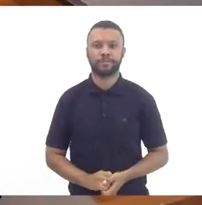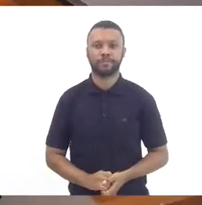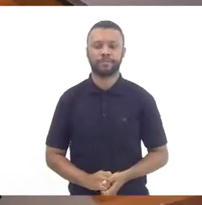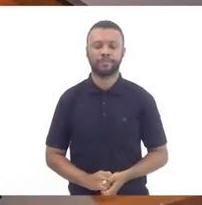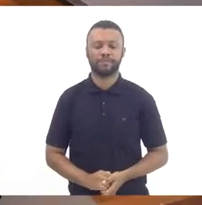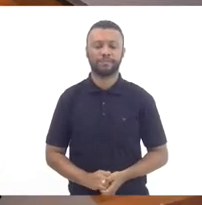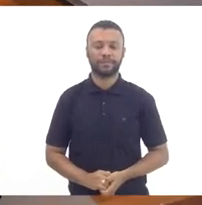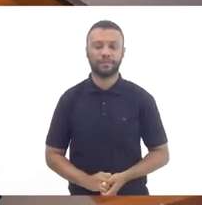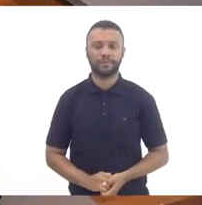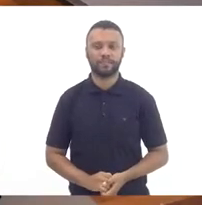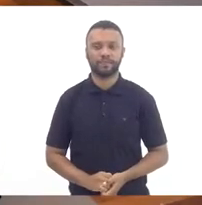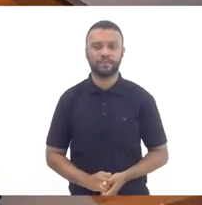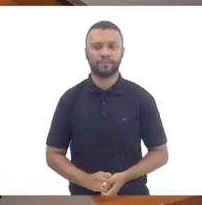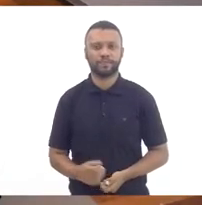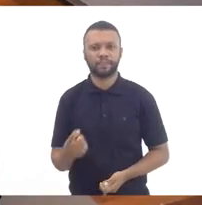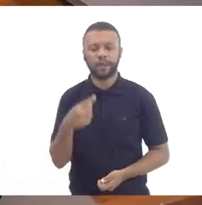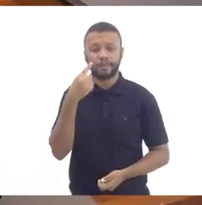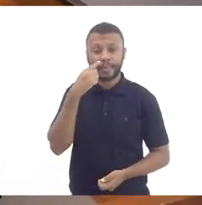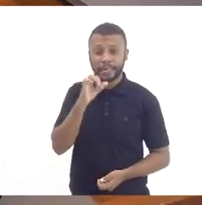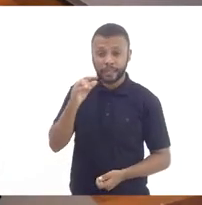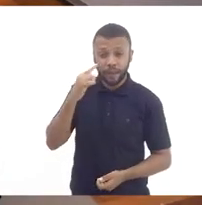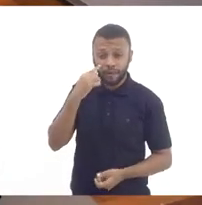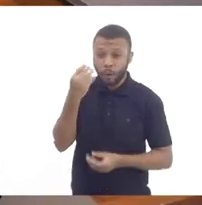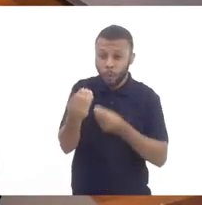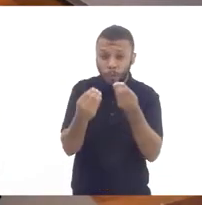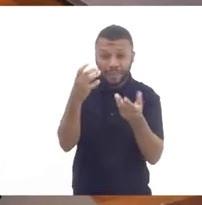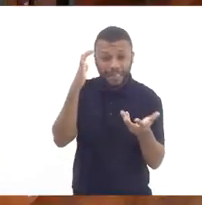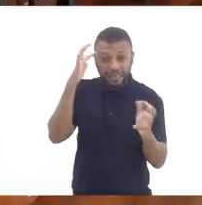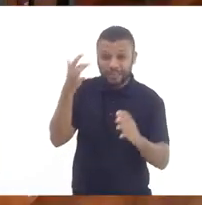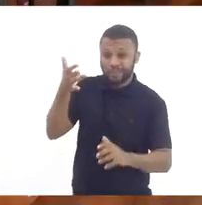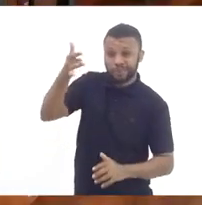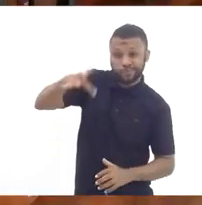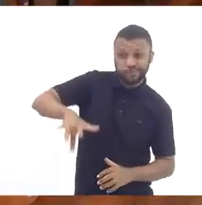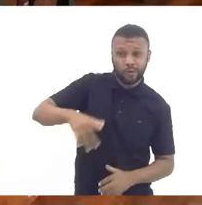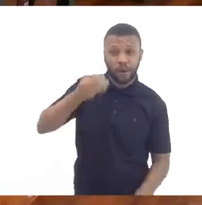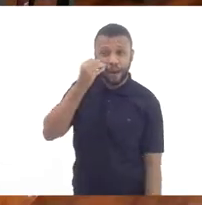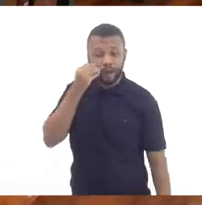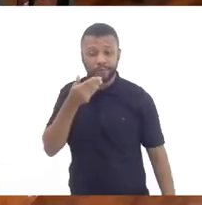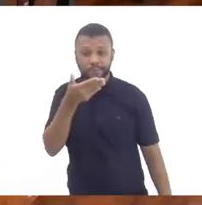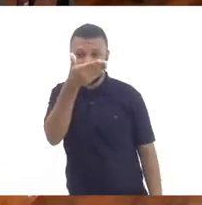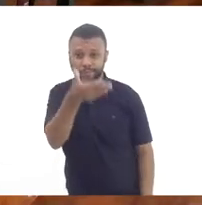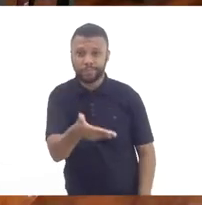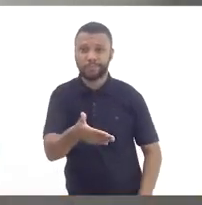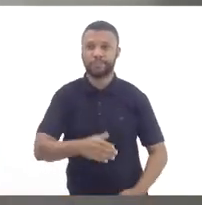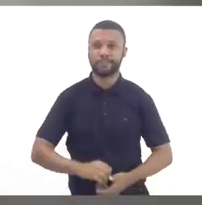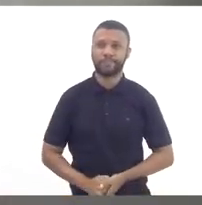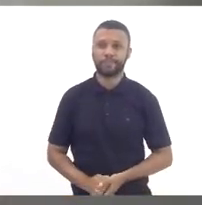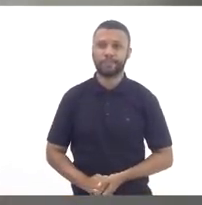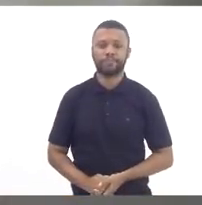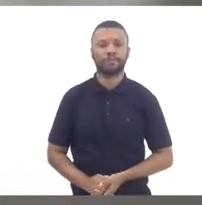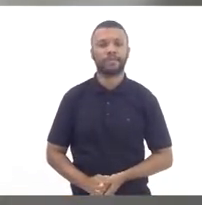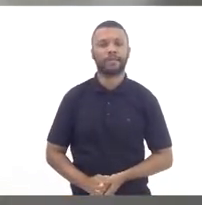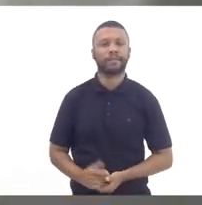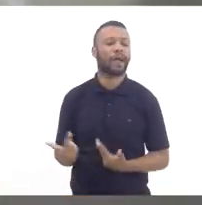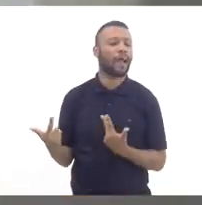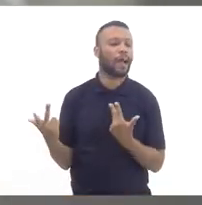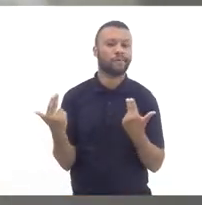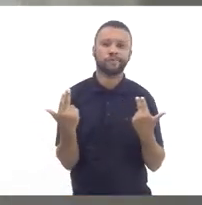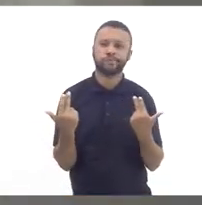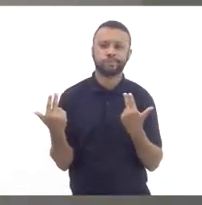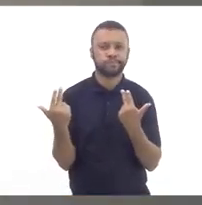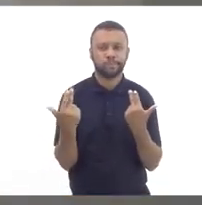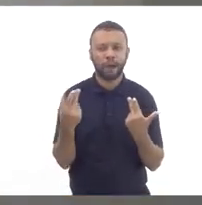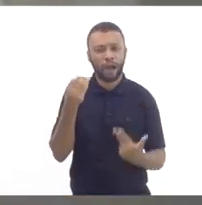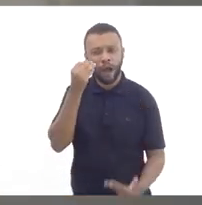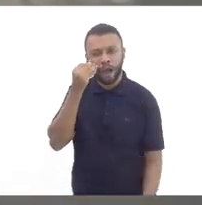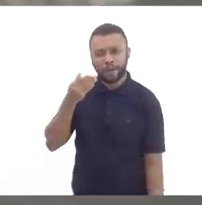dormentes? Você passar para o lado de cá, olha aqui, ó. A mesma situação, tá vendo aqui, ó? Não se